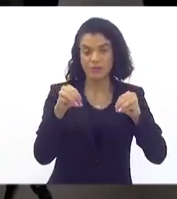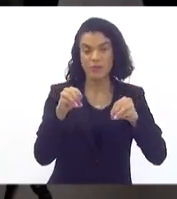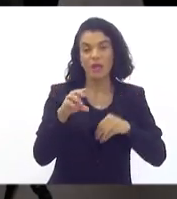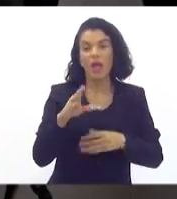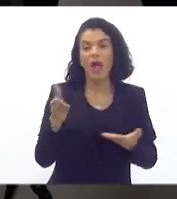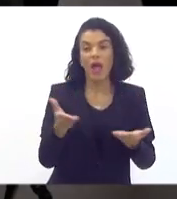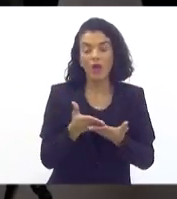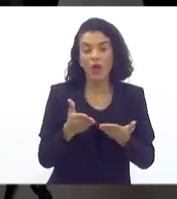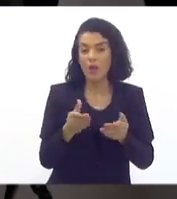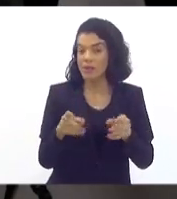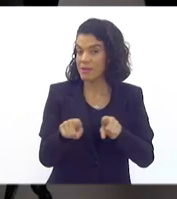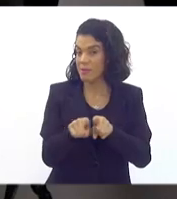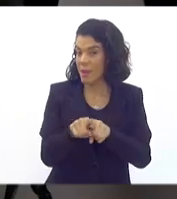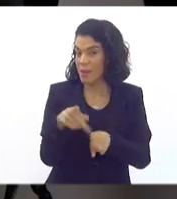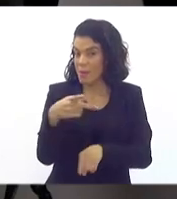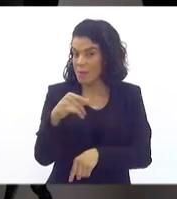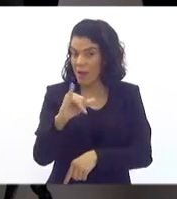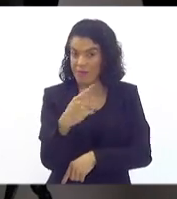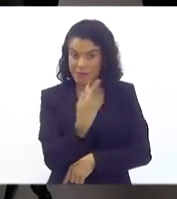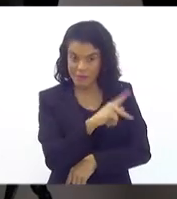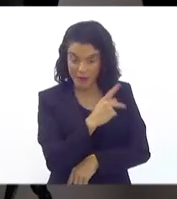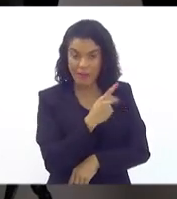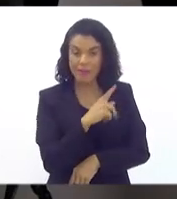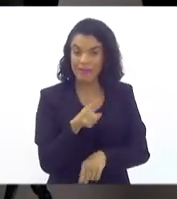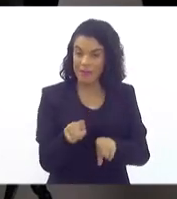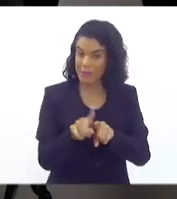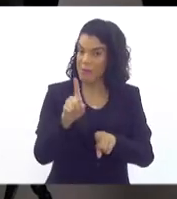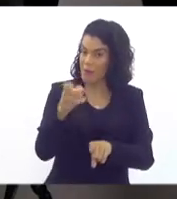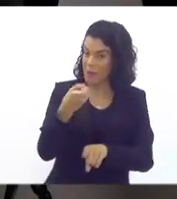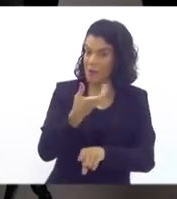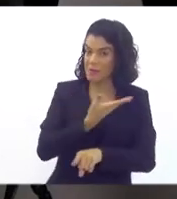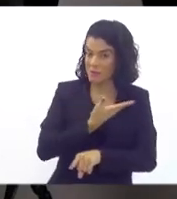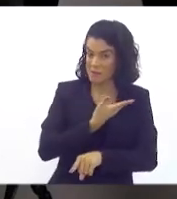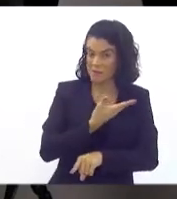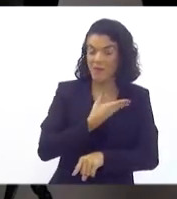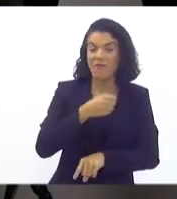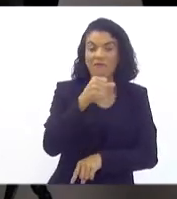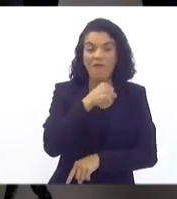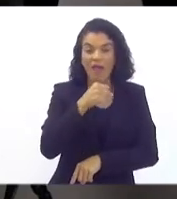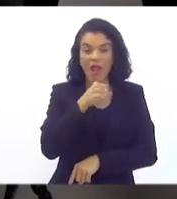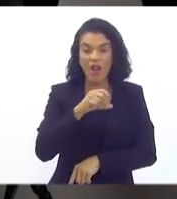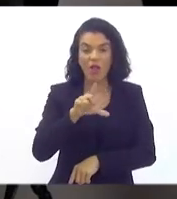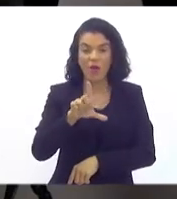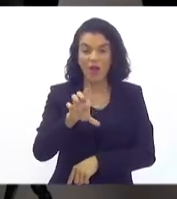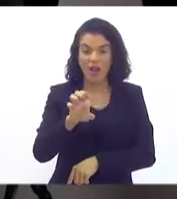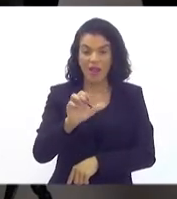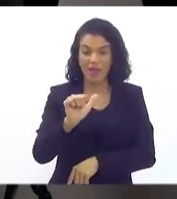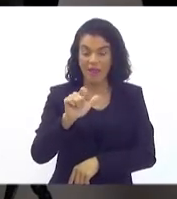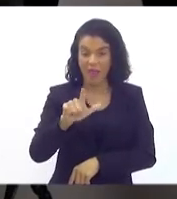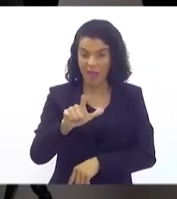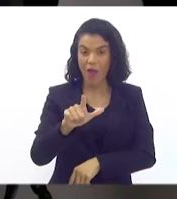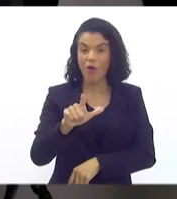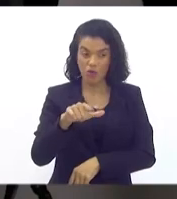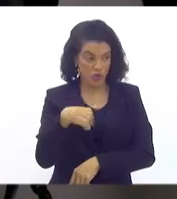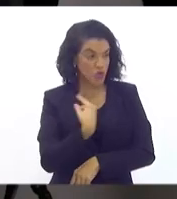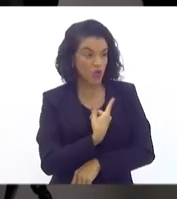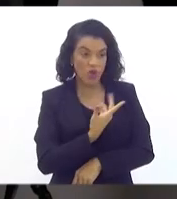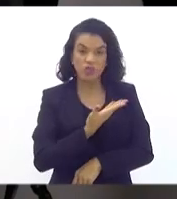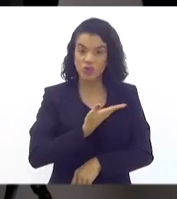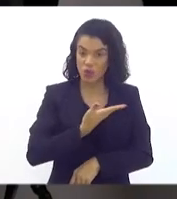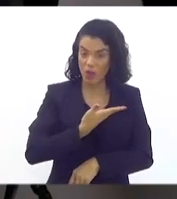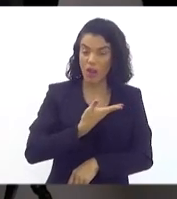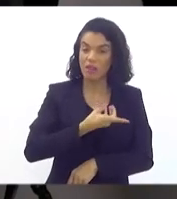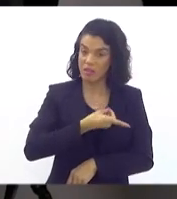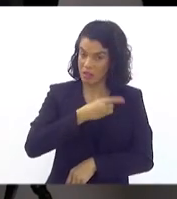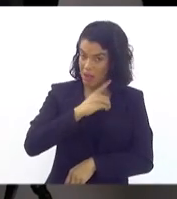chega ao pai dele que foi meu colega peguei o pai dele o Délio Leal foi deputado Dessa Casa Nosso colega Delegado de